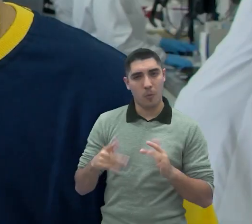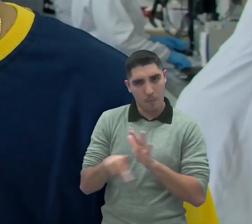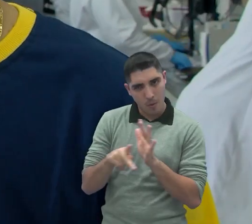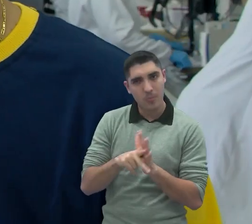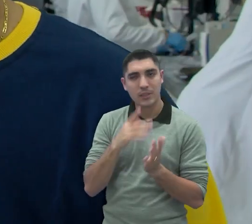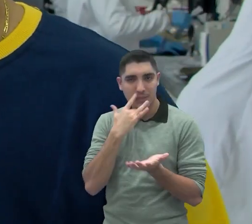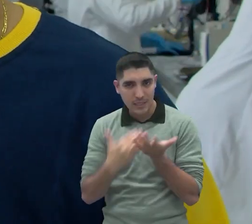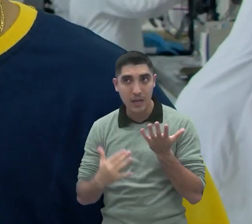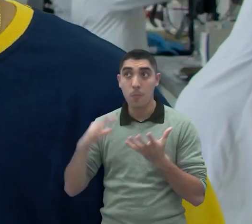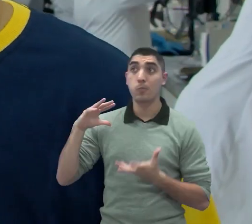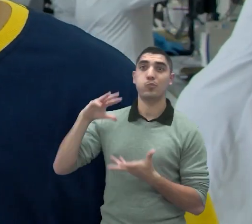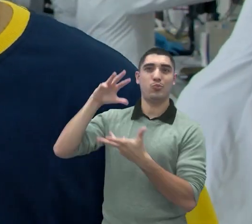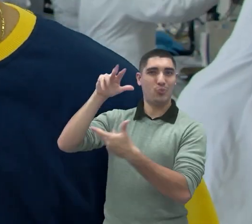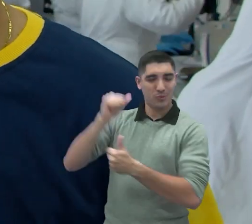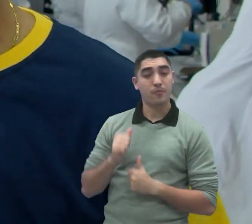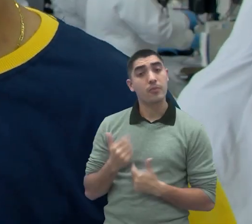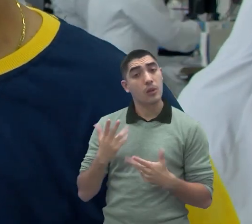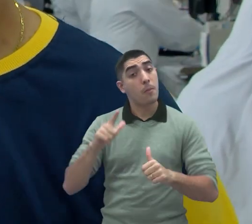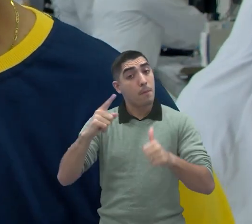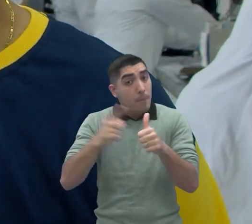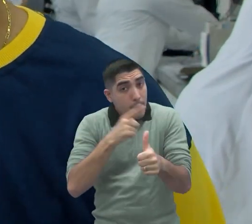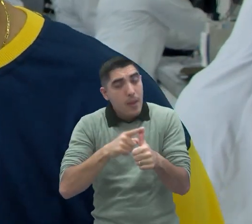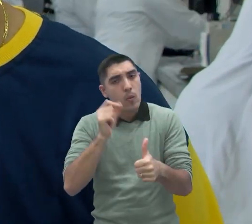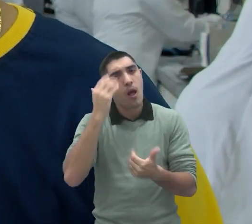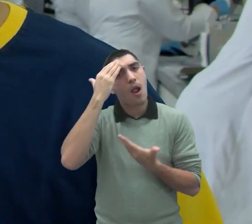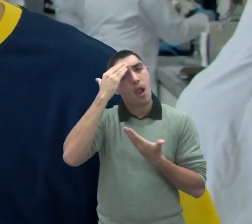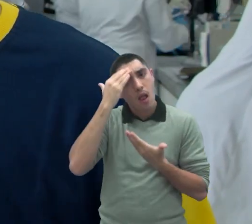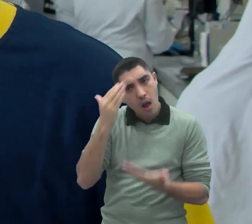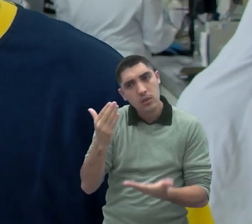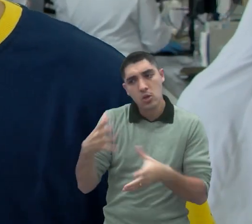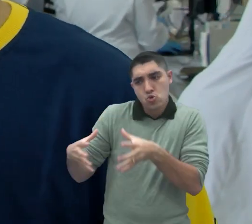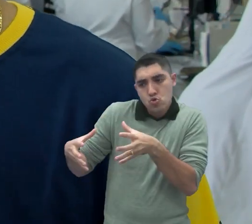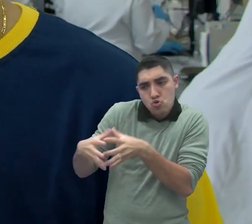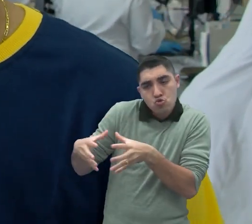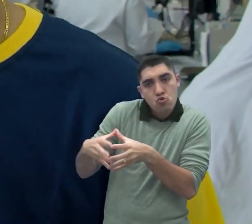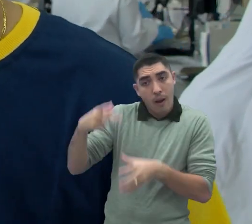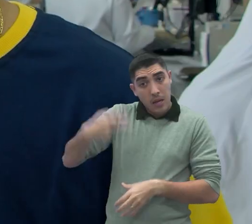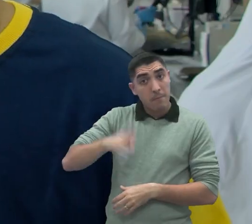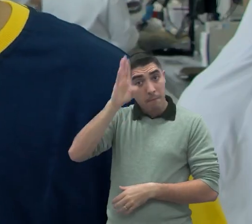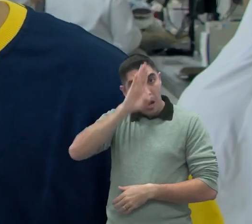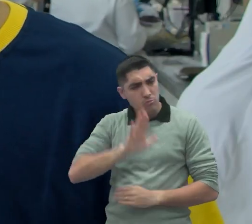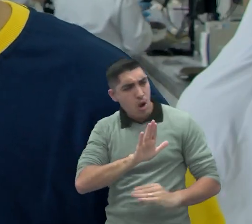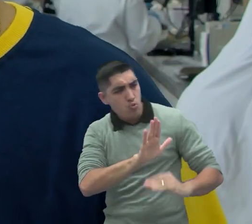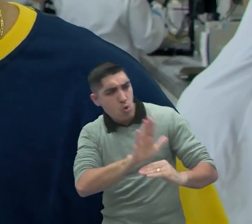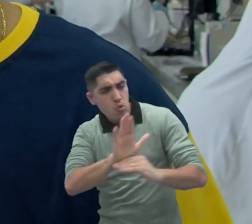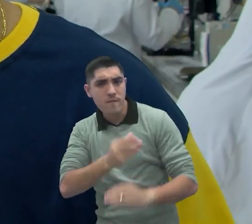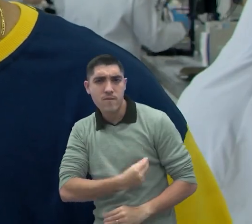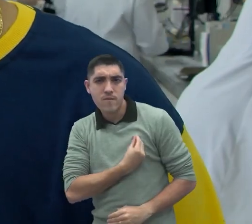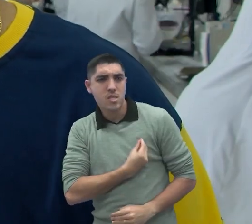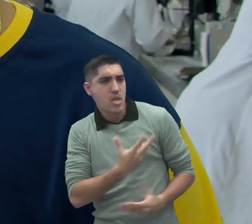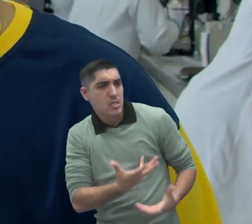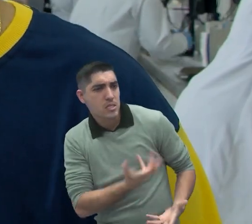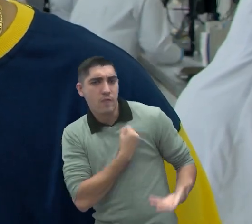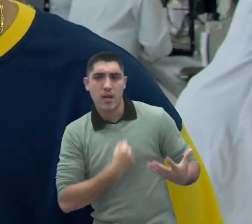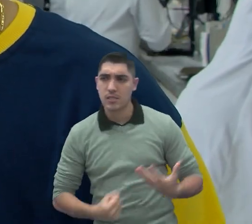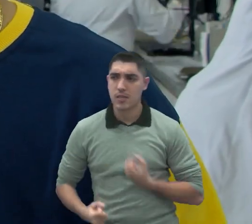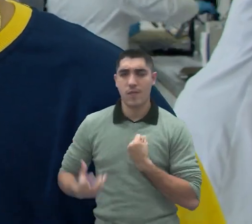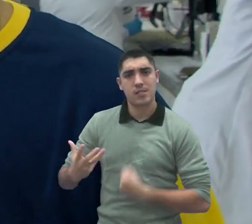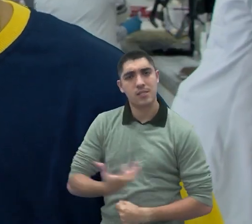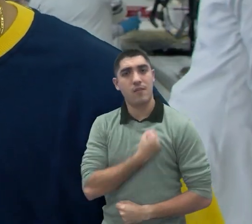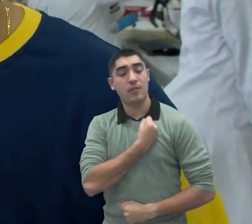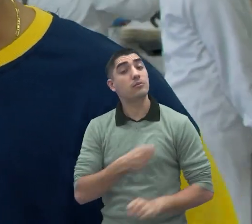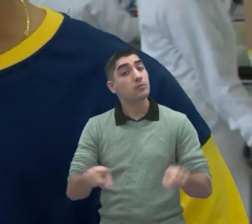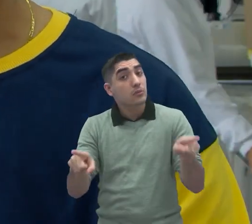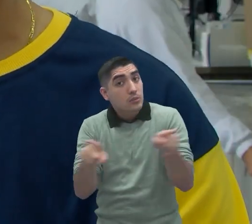nós é um momento muito importante para primeiro a gente agradecer esse seleto grupo de brasileiros que salvam vidas,